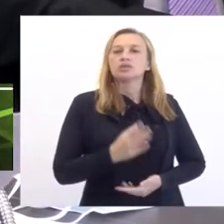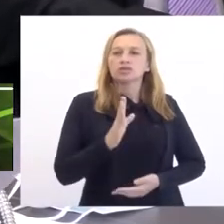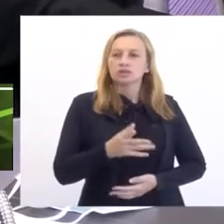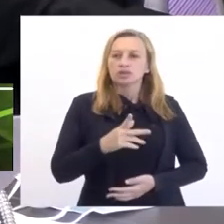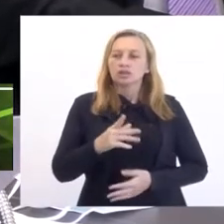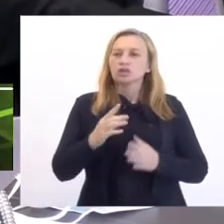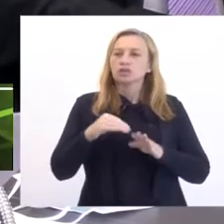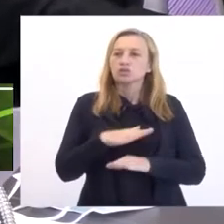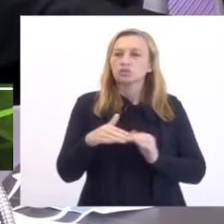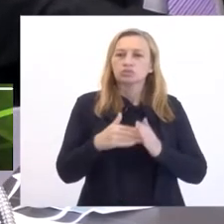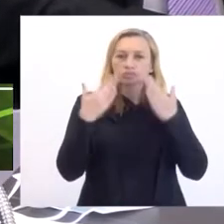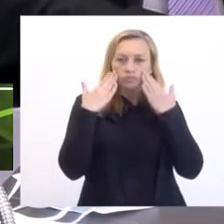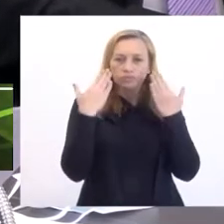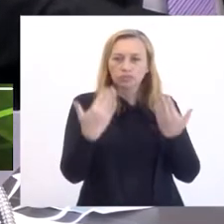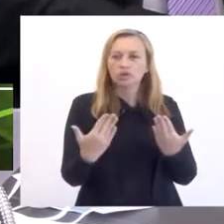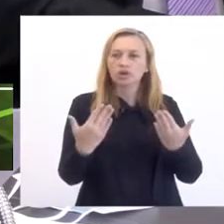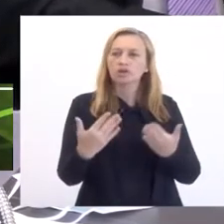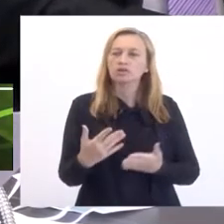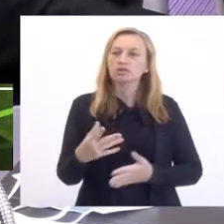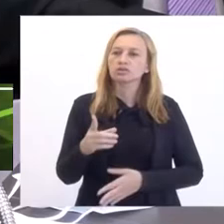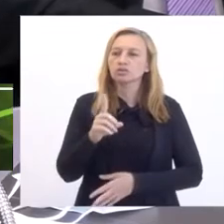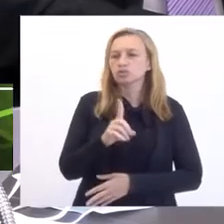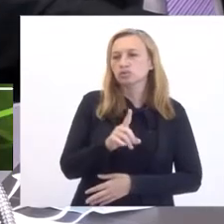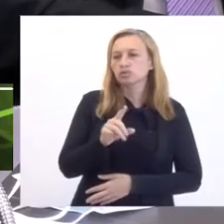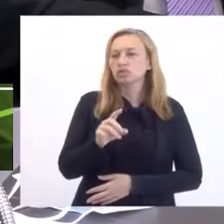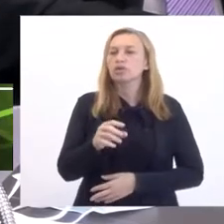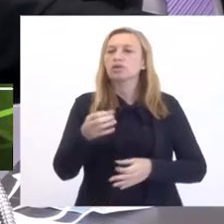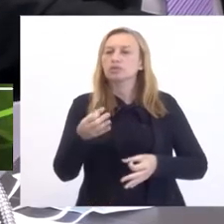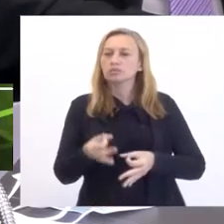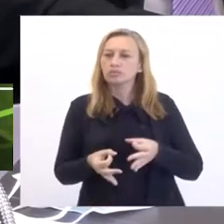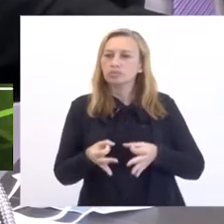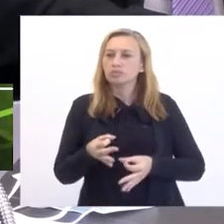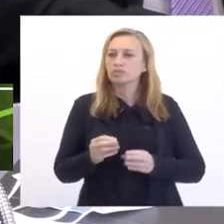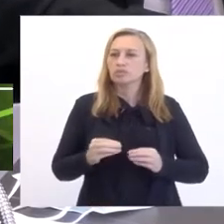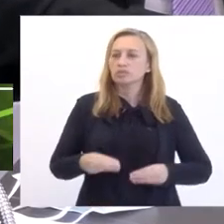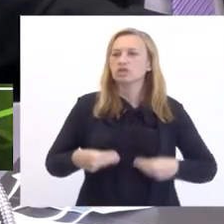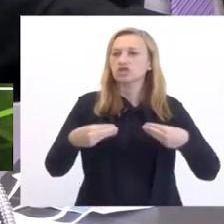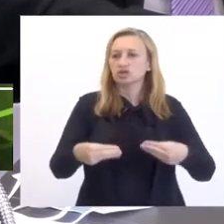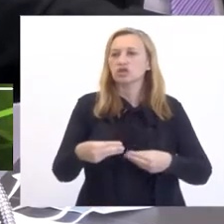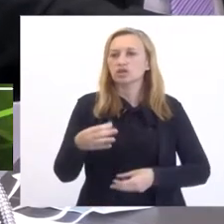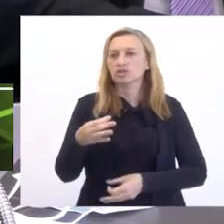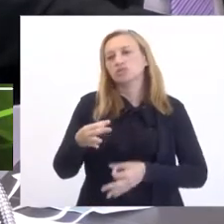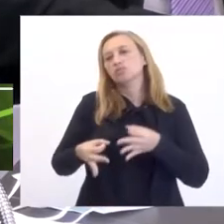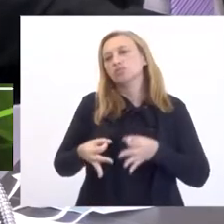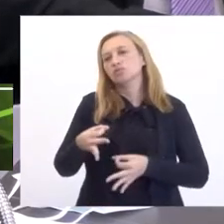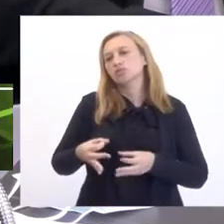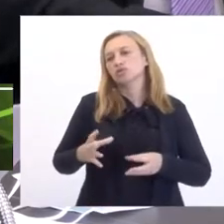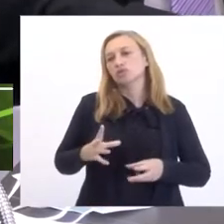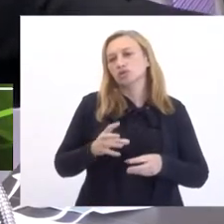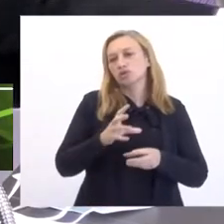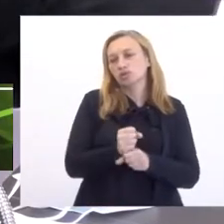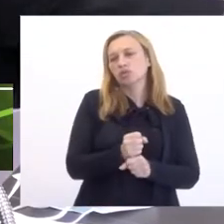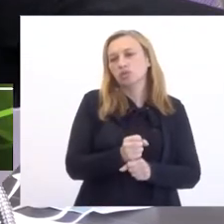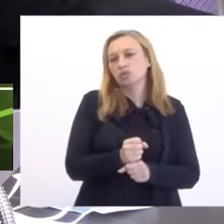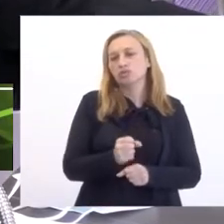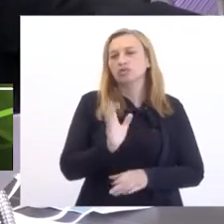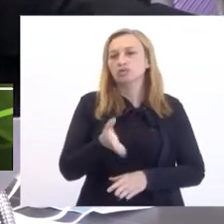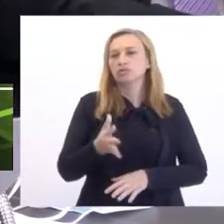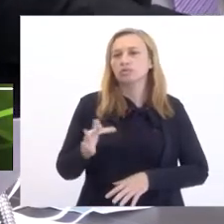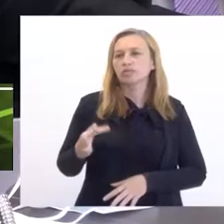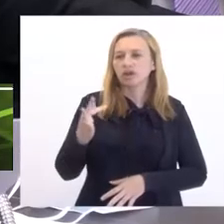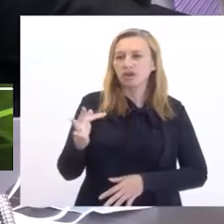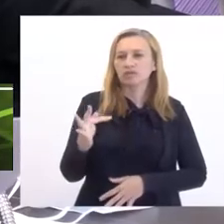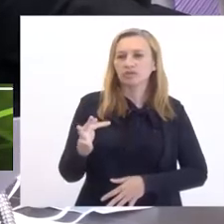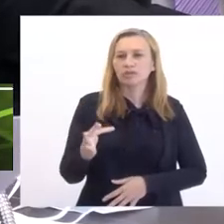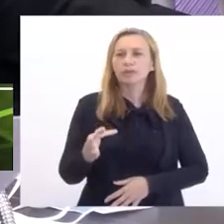razões apresentadas no parecer do douto Ministério Público de Contas, com a devida vênia do parecer prévio